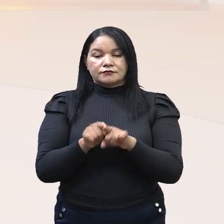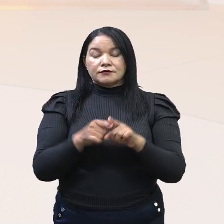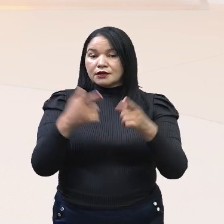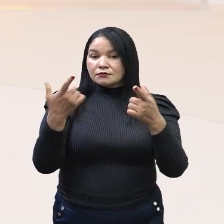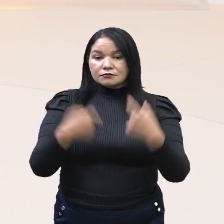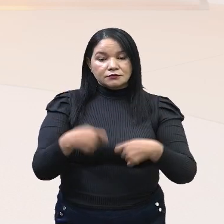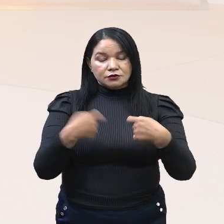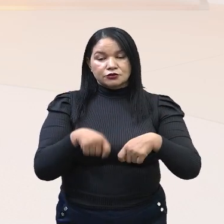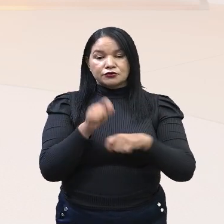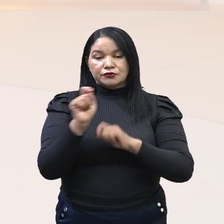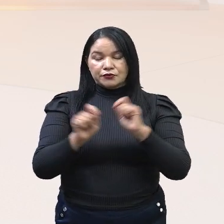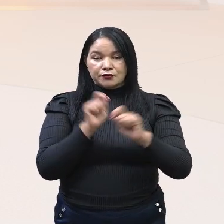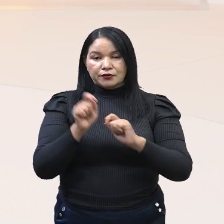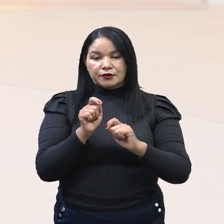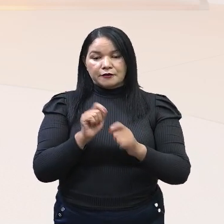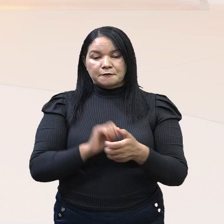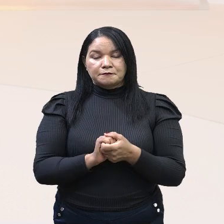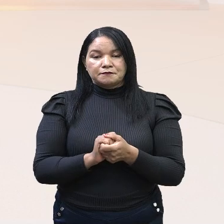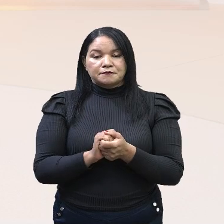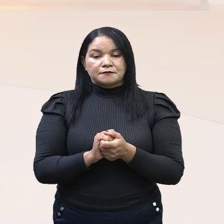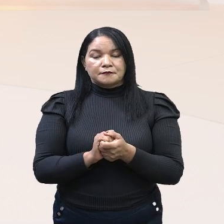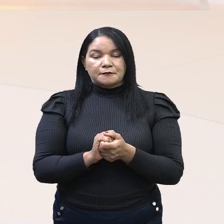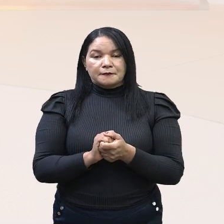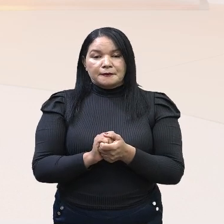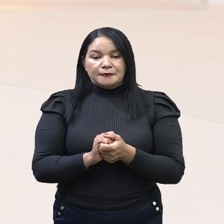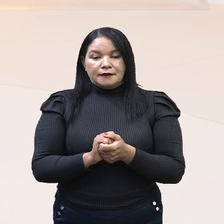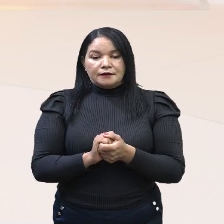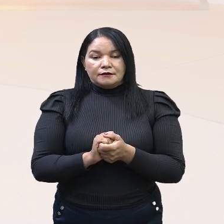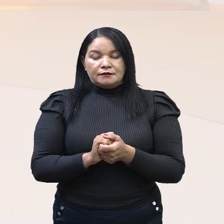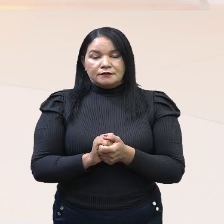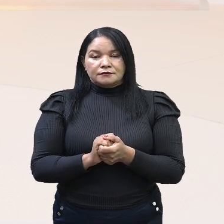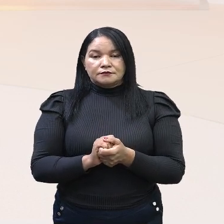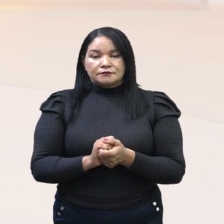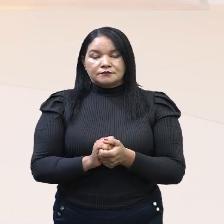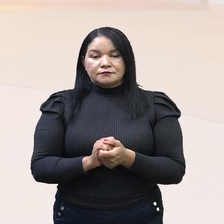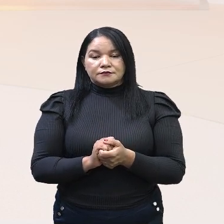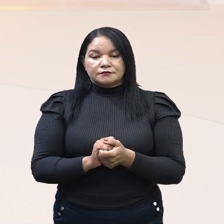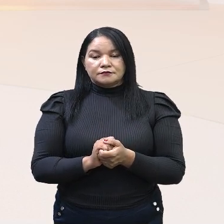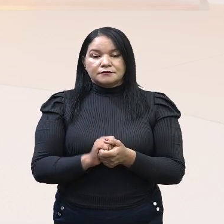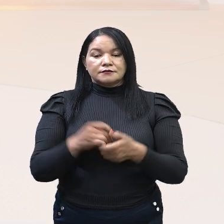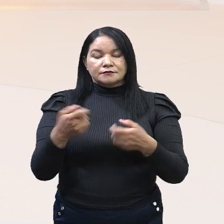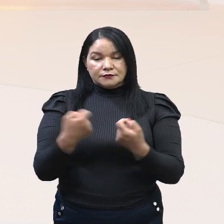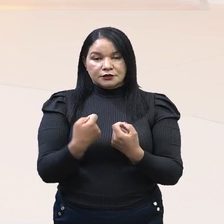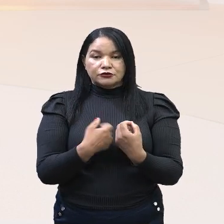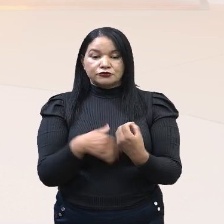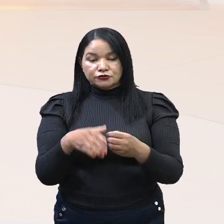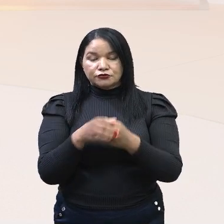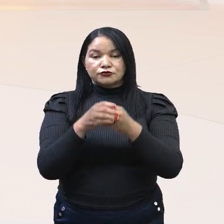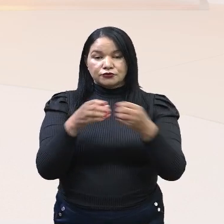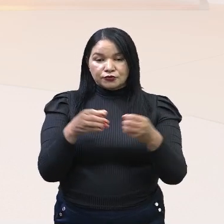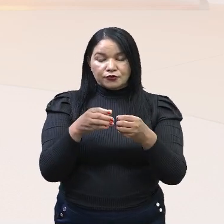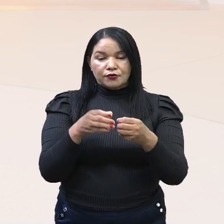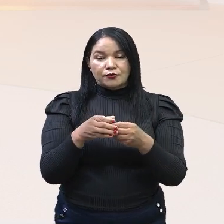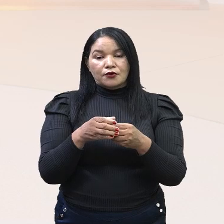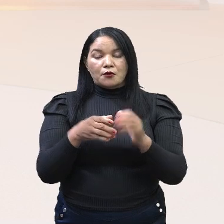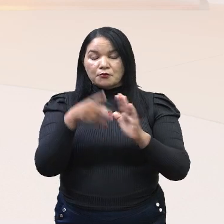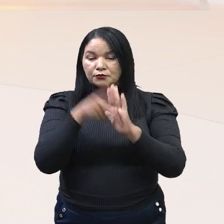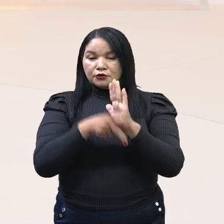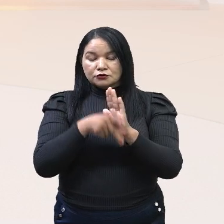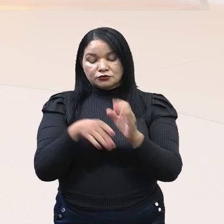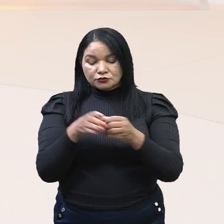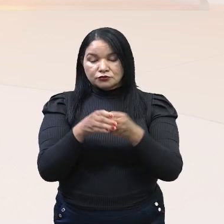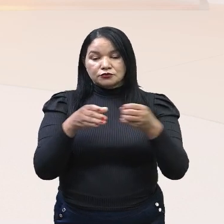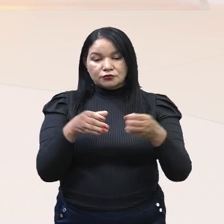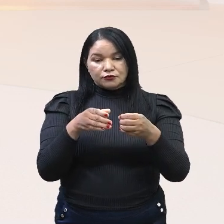necessário justamente essa questão de cotas, né, de uma política afirmativa,